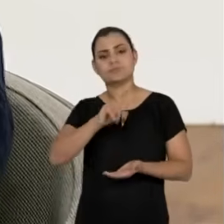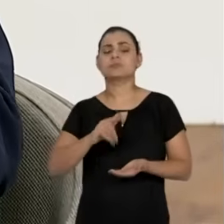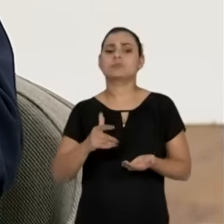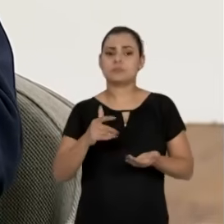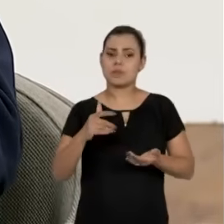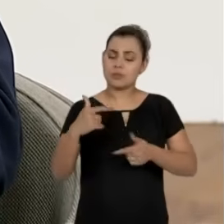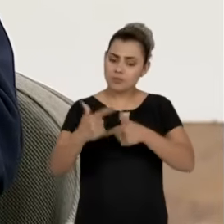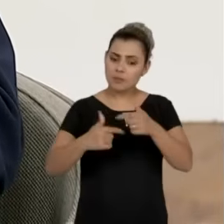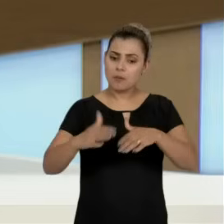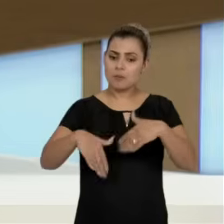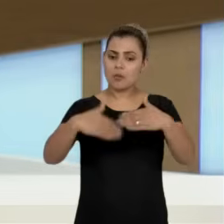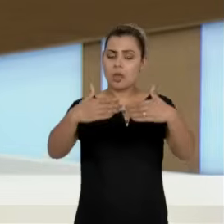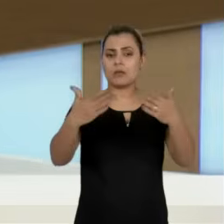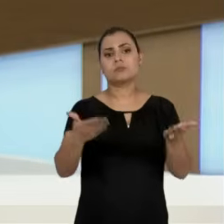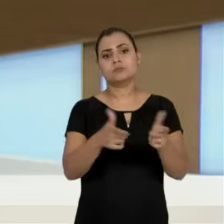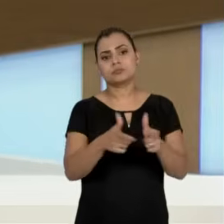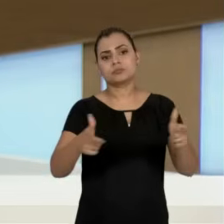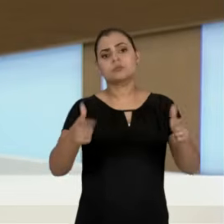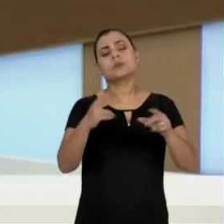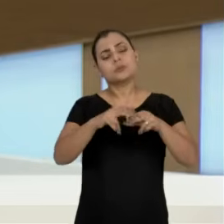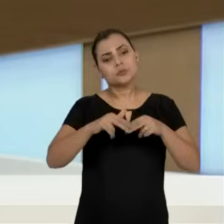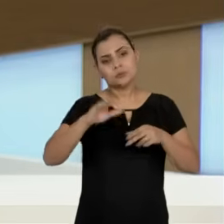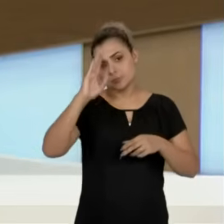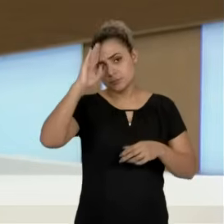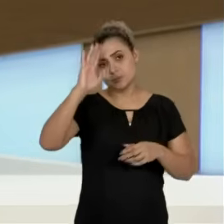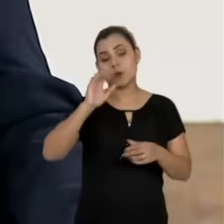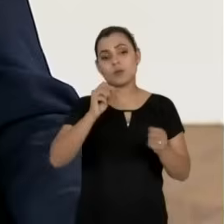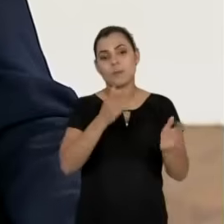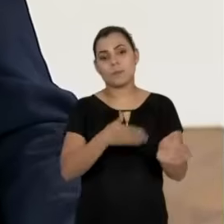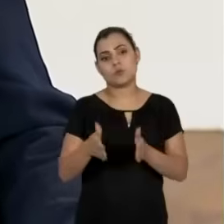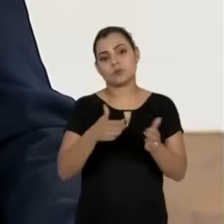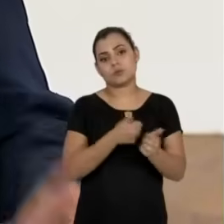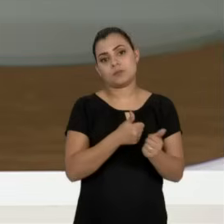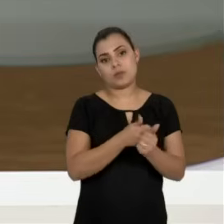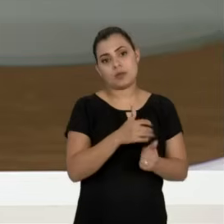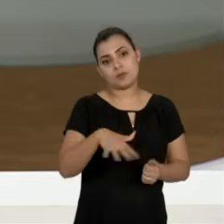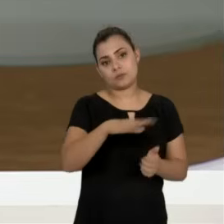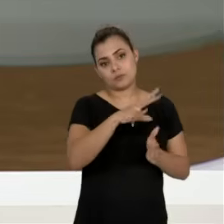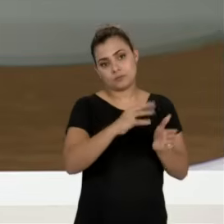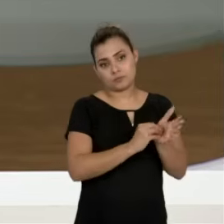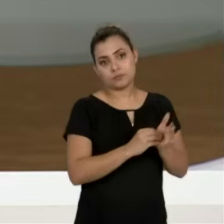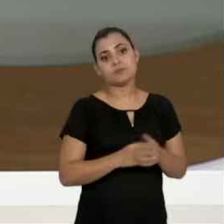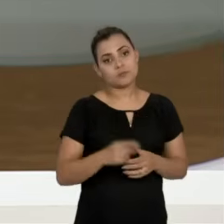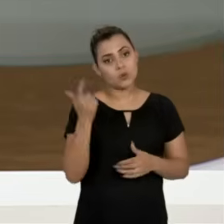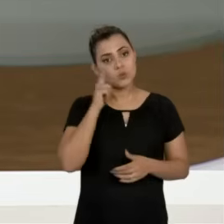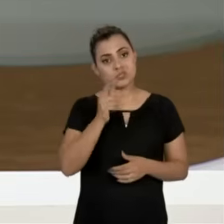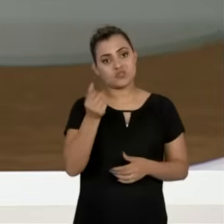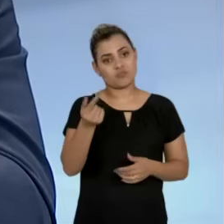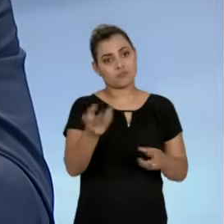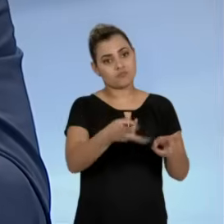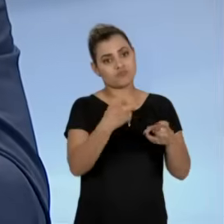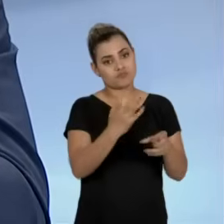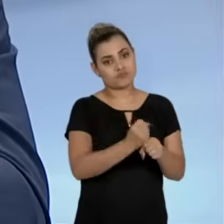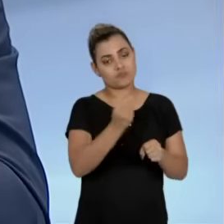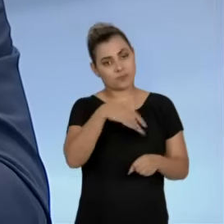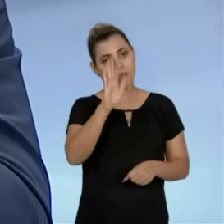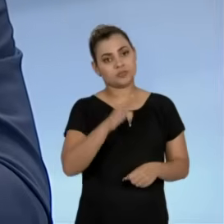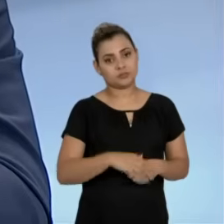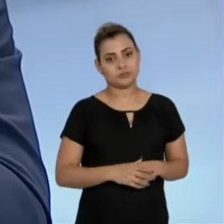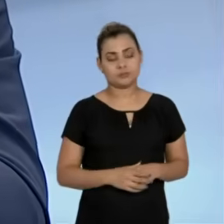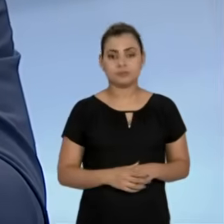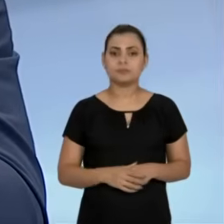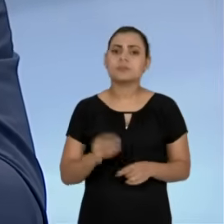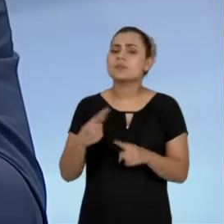fazer isso em escala, inclusive para os grandes produtores da região. Vão ganhar mais dinheiro com isso. Doutor Eugênio, o que falta para